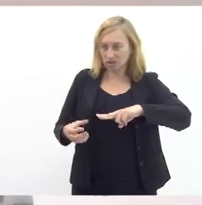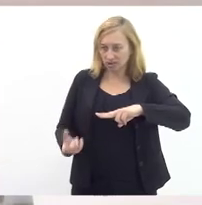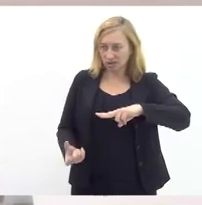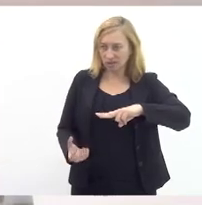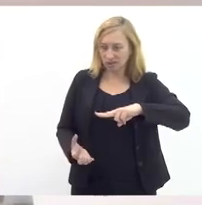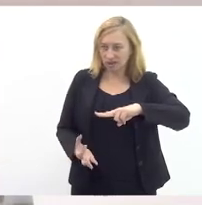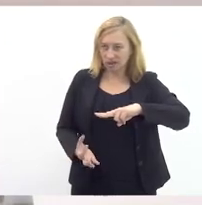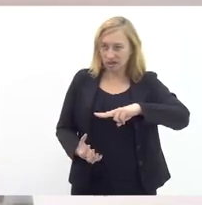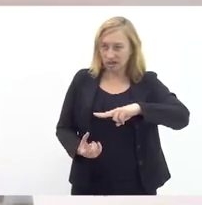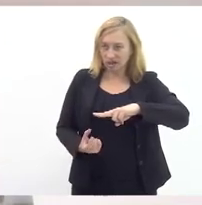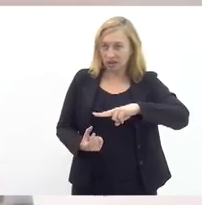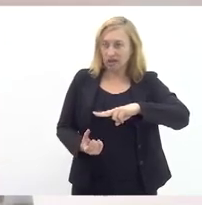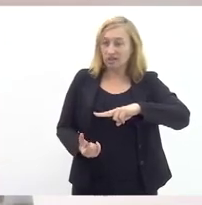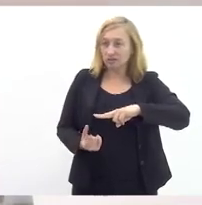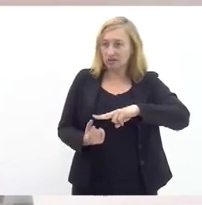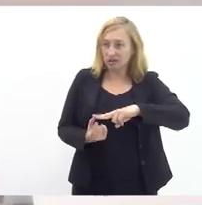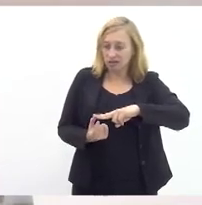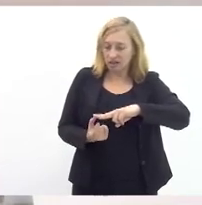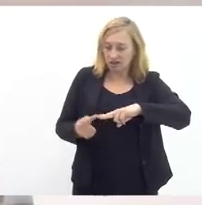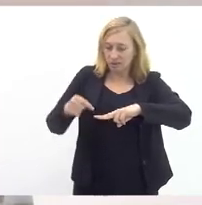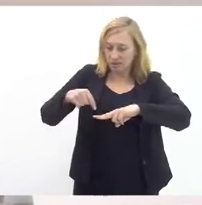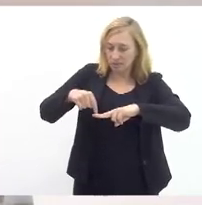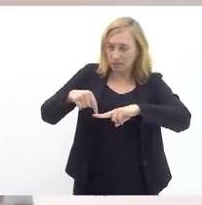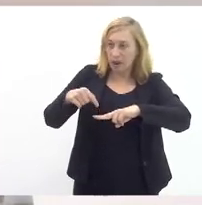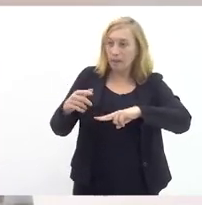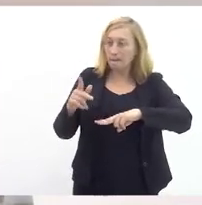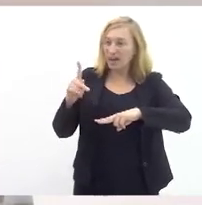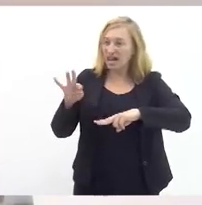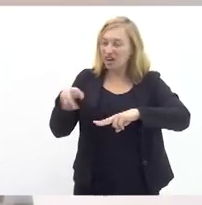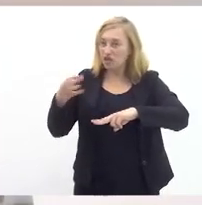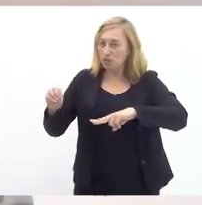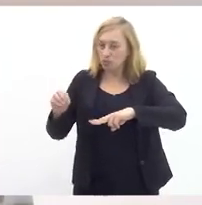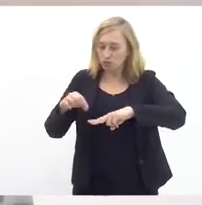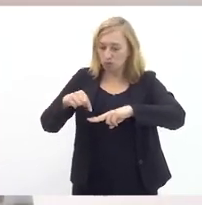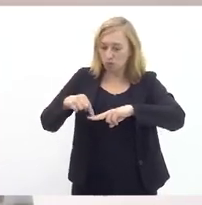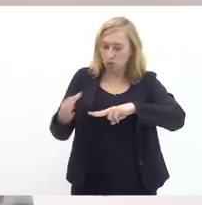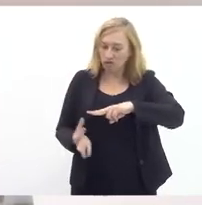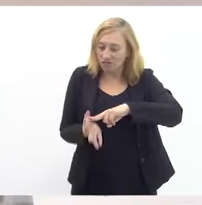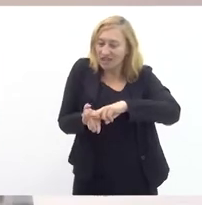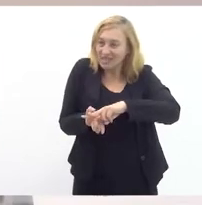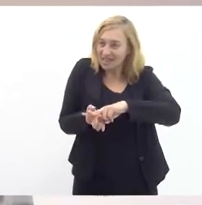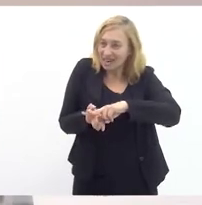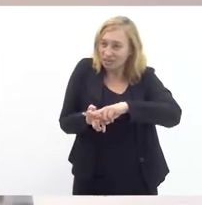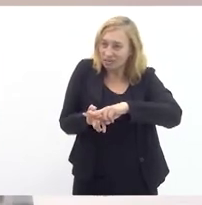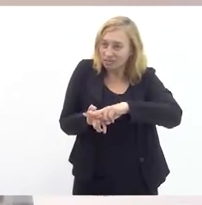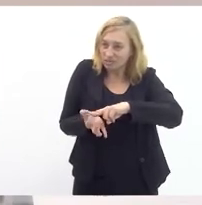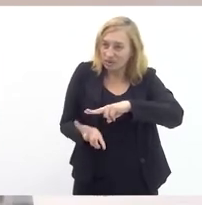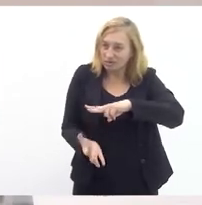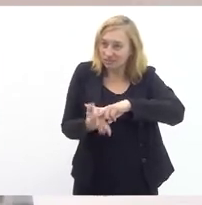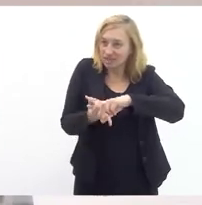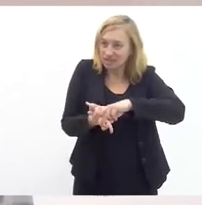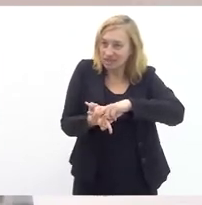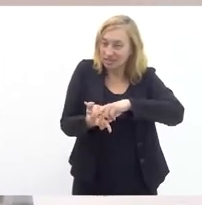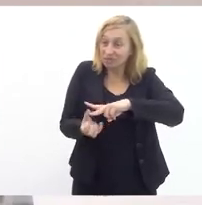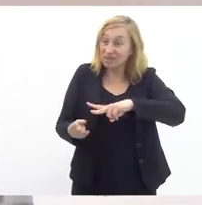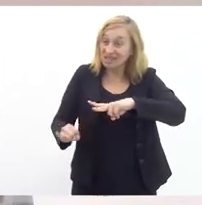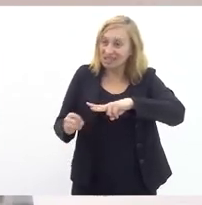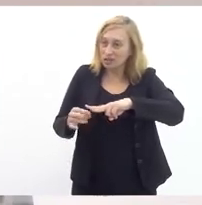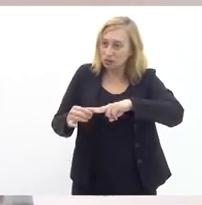dormentes. A senhora pegou um parafuso com a mão e outros dormentes, dá para ver, que nem parafuso